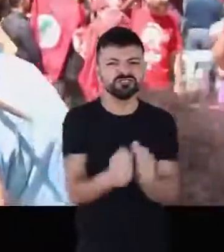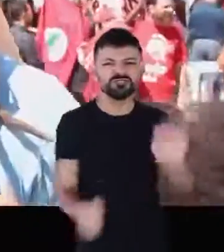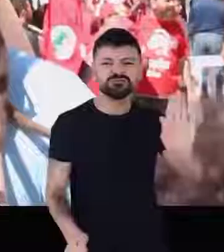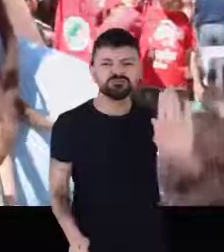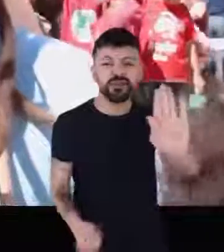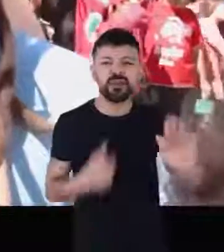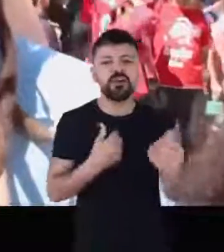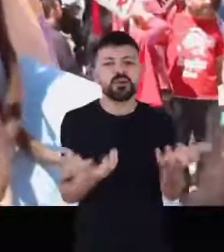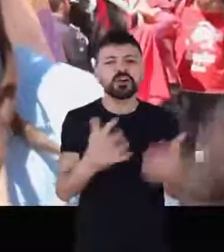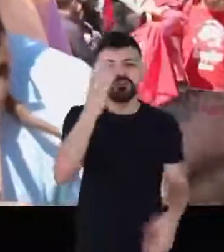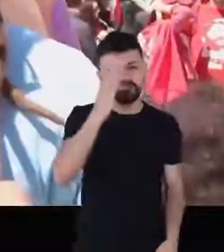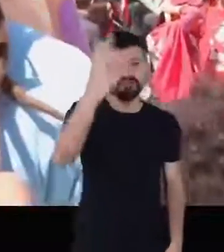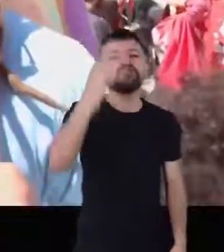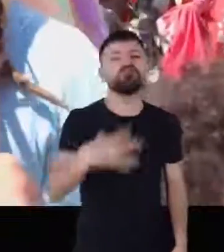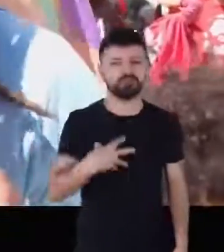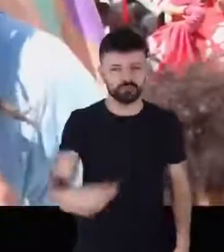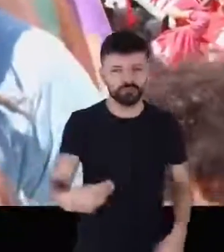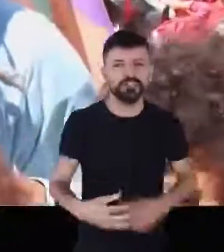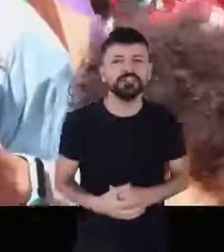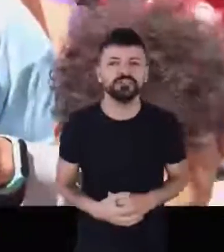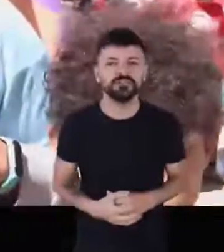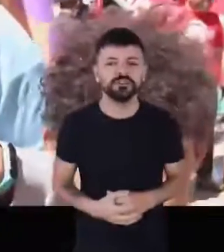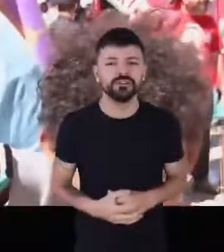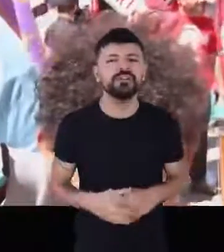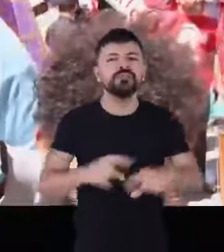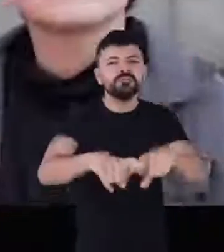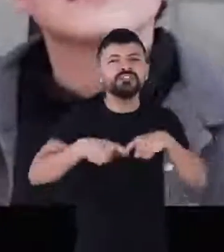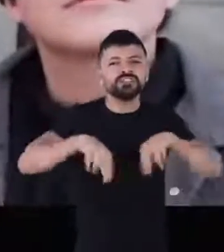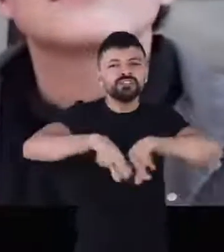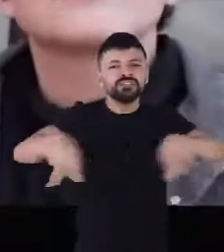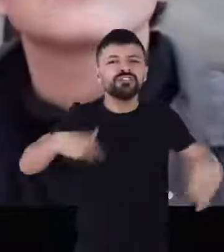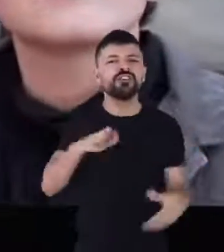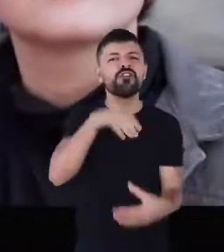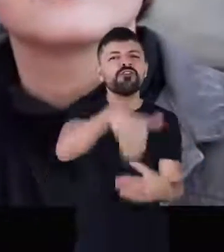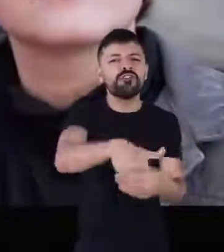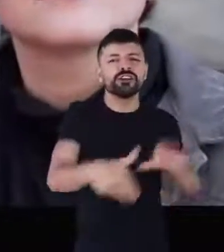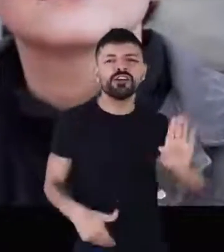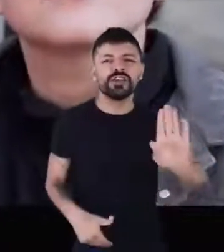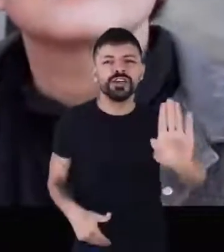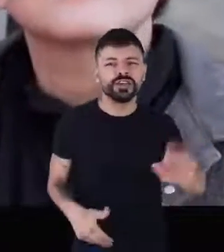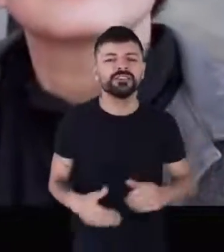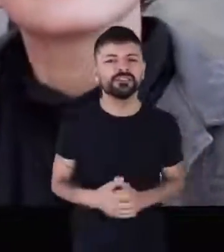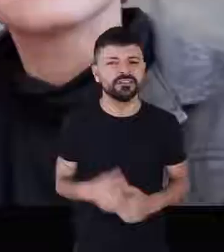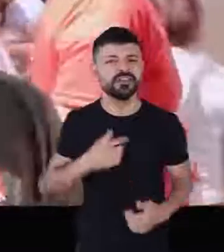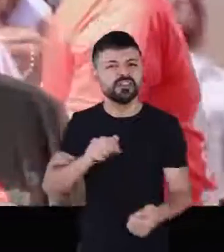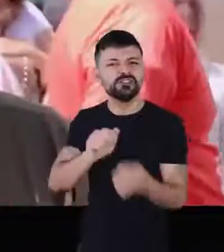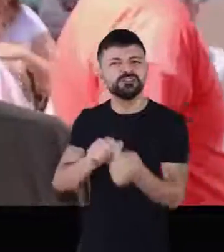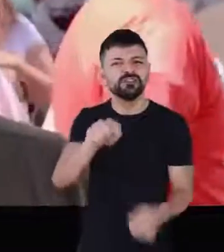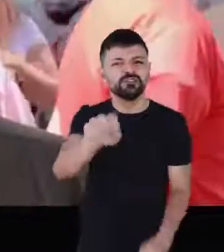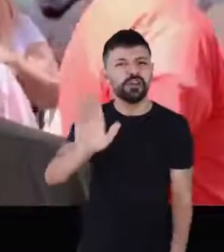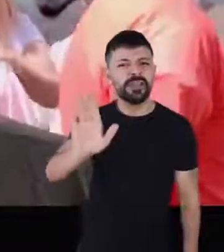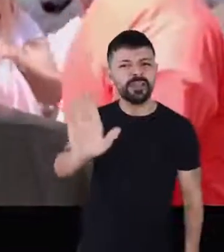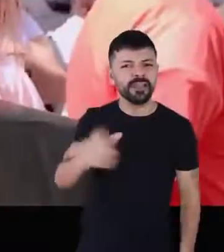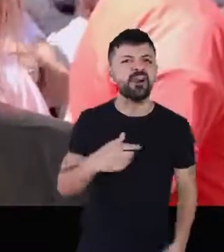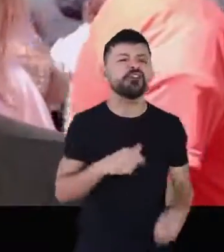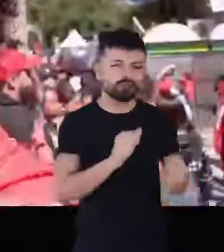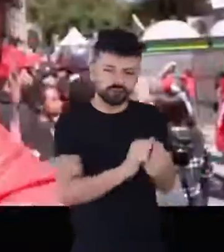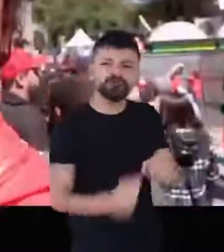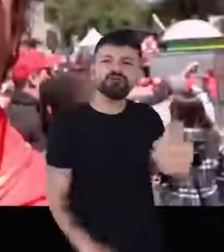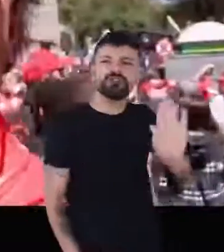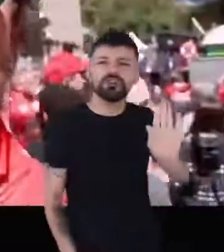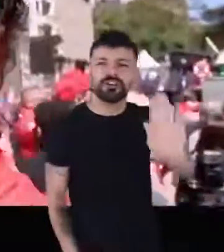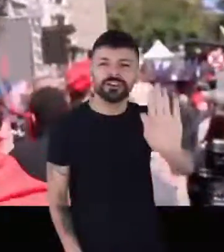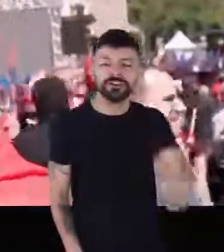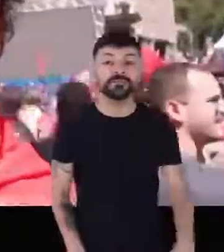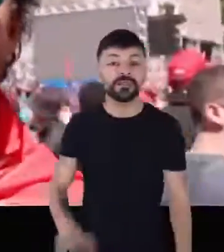Requião! Eu vou com você, Requião, porque eu quero um futuro para os meus filhos. Respeita a diversidade. Volta, Requião. Eu vou com você, Requião.